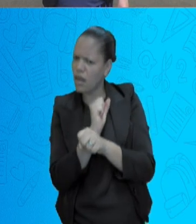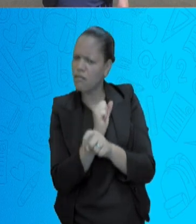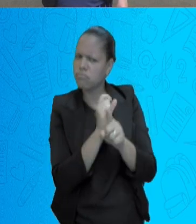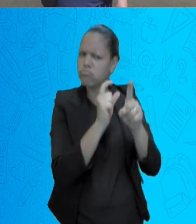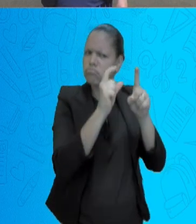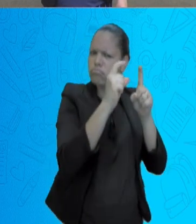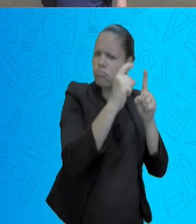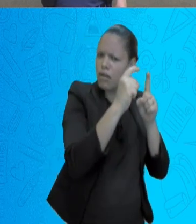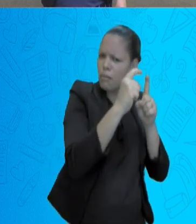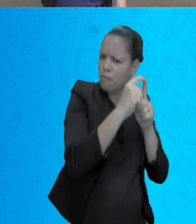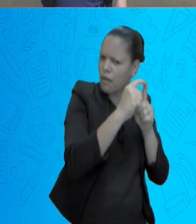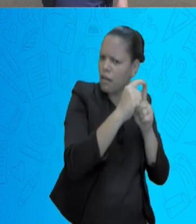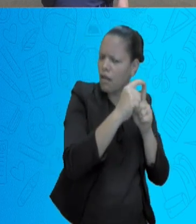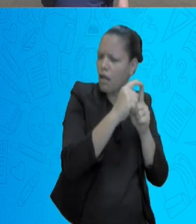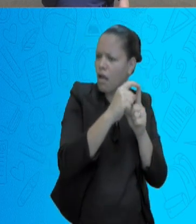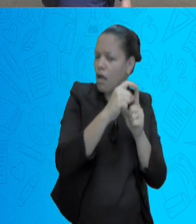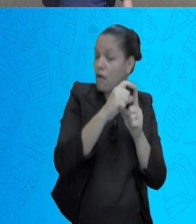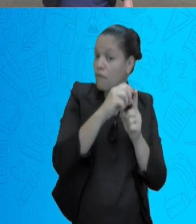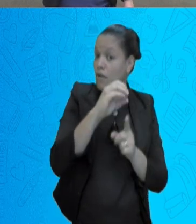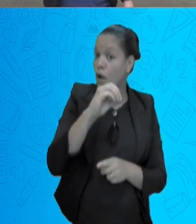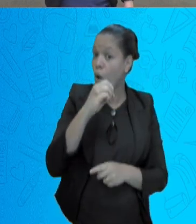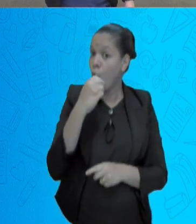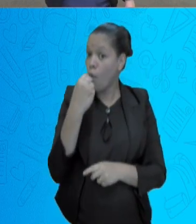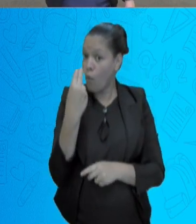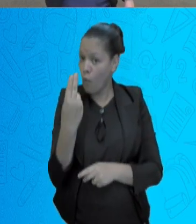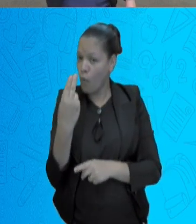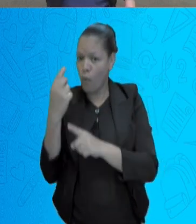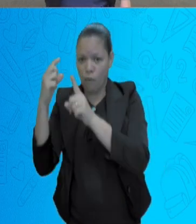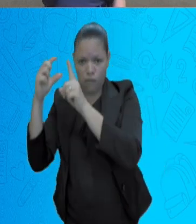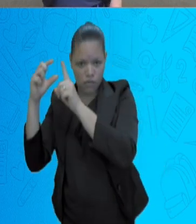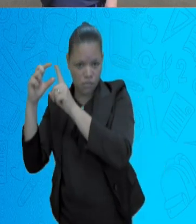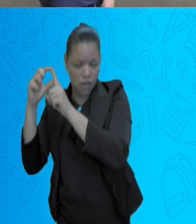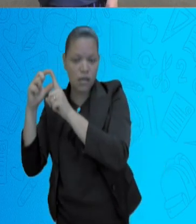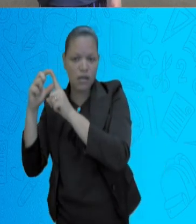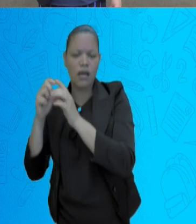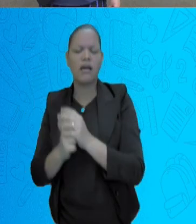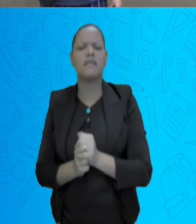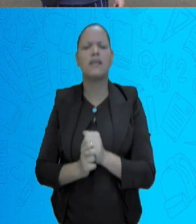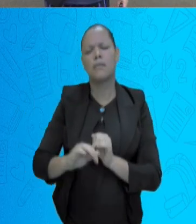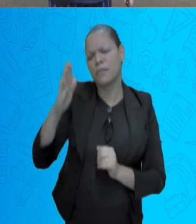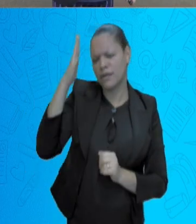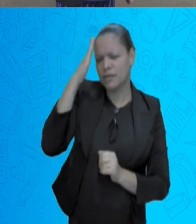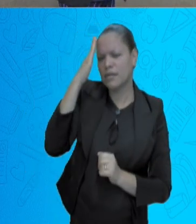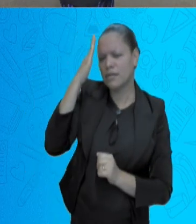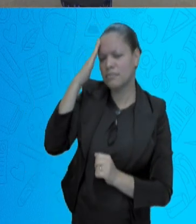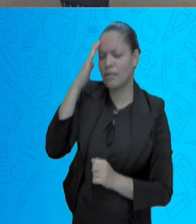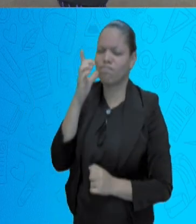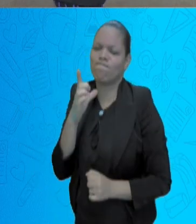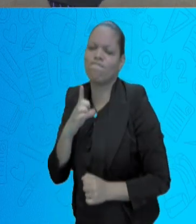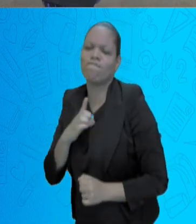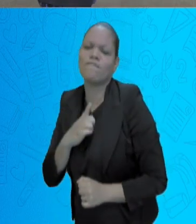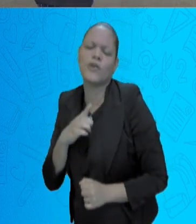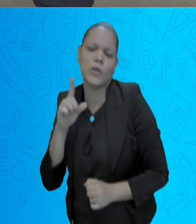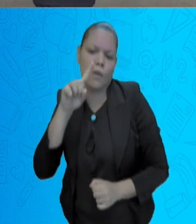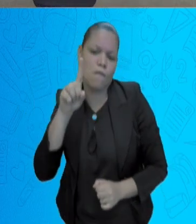outra. Então, isso vai me fazer entender que ali tem uma vírgula nessa pequena